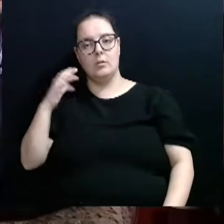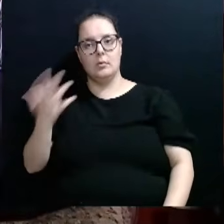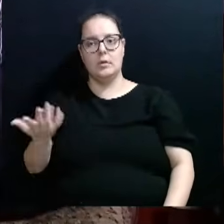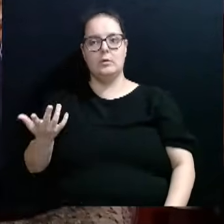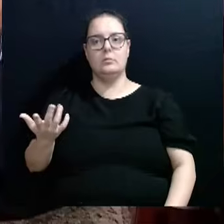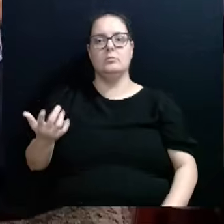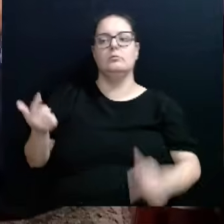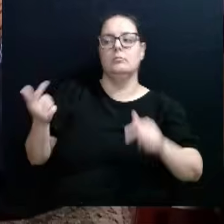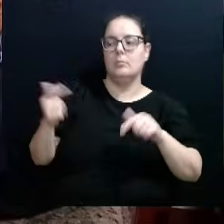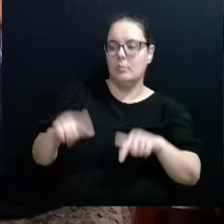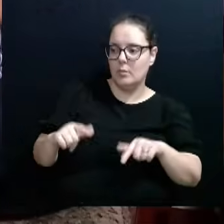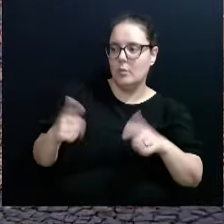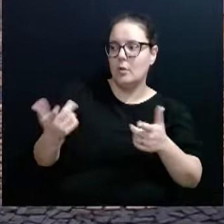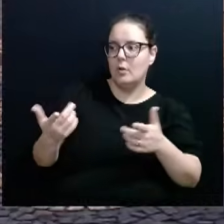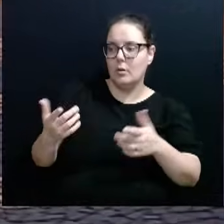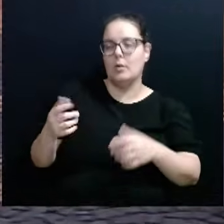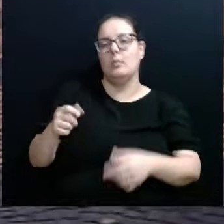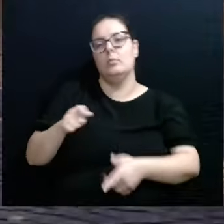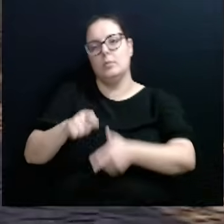Então procurou